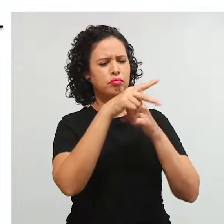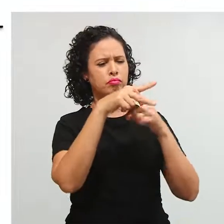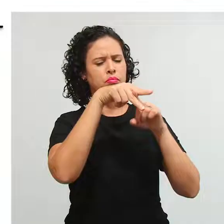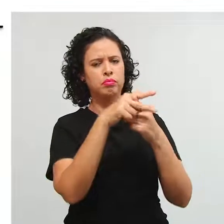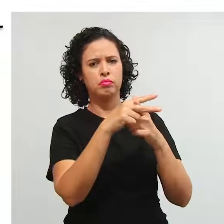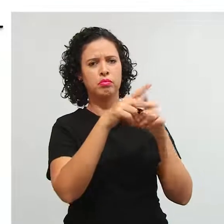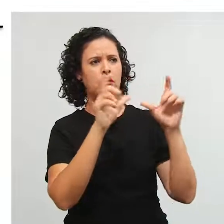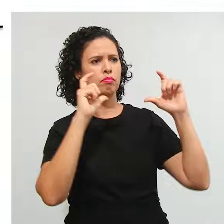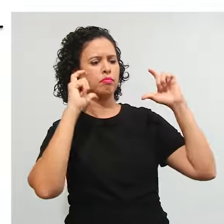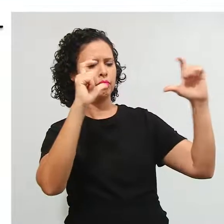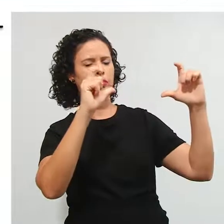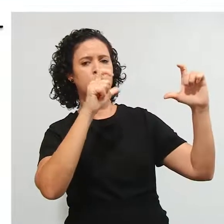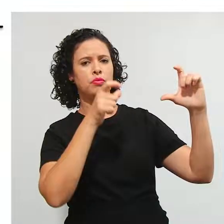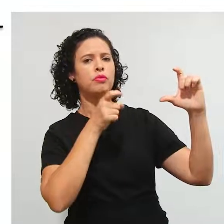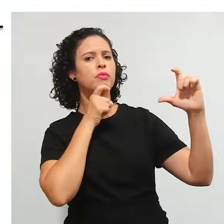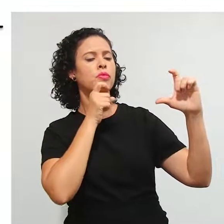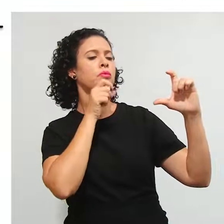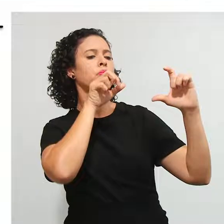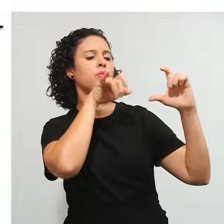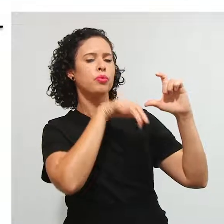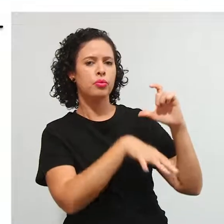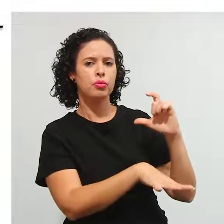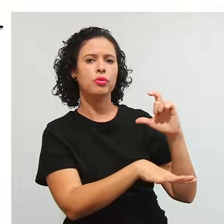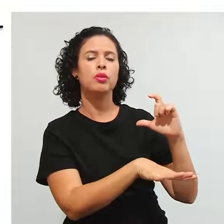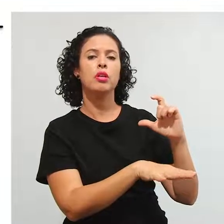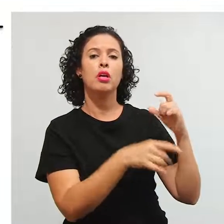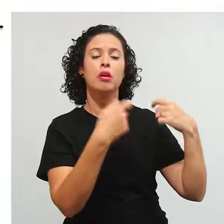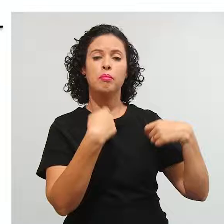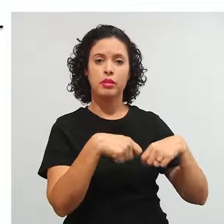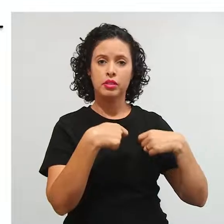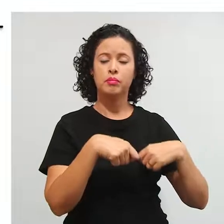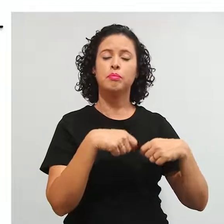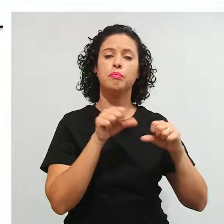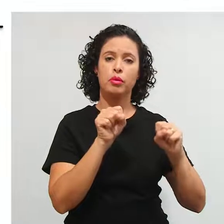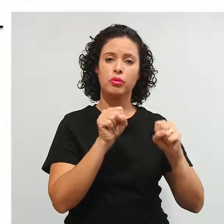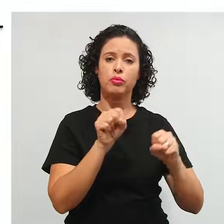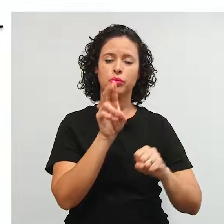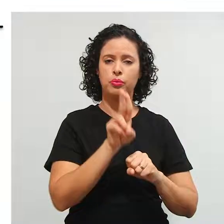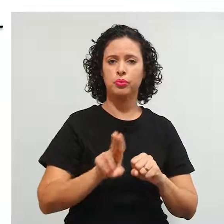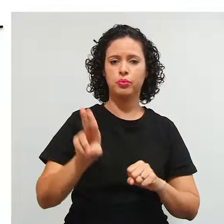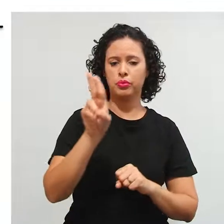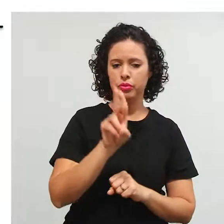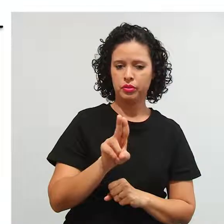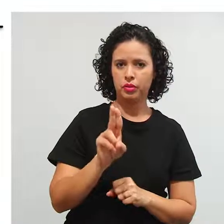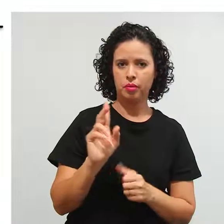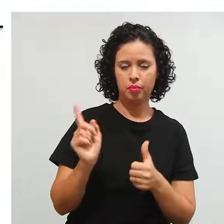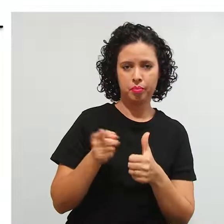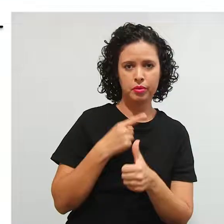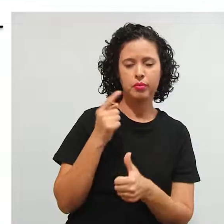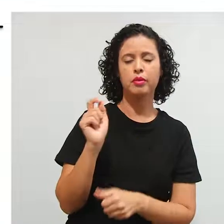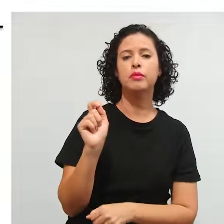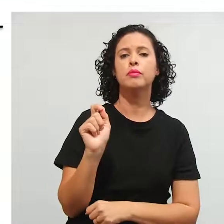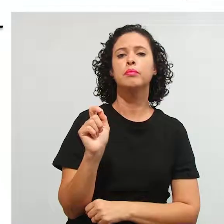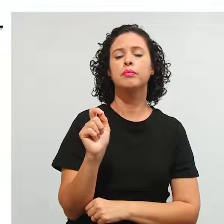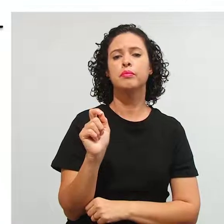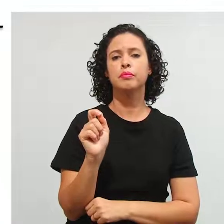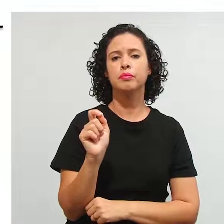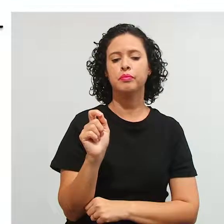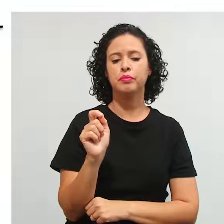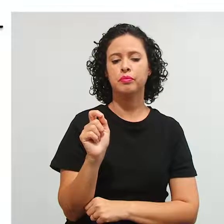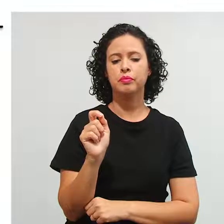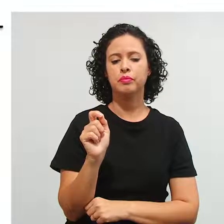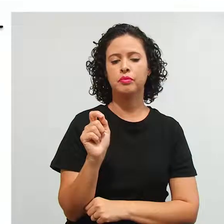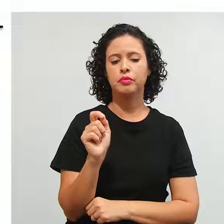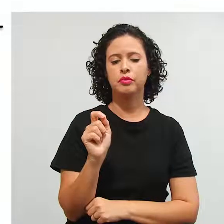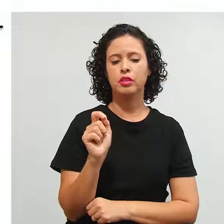que está lá não é suficiente. Então, eu posso utilizar, no primeiro momento, a anulação